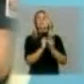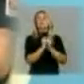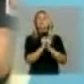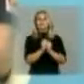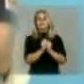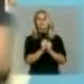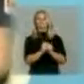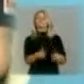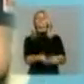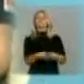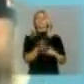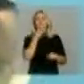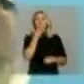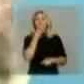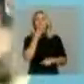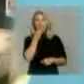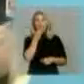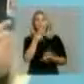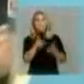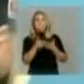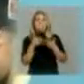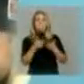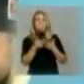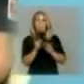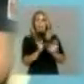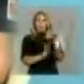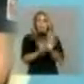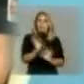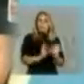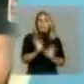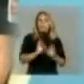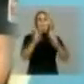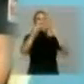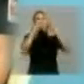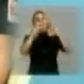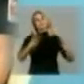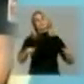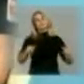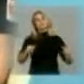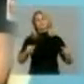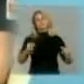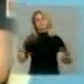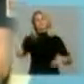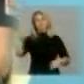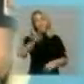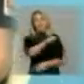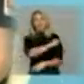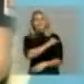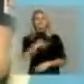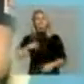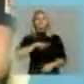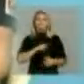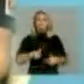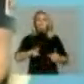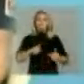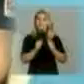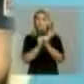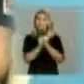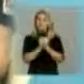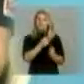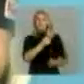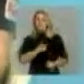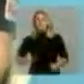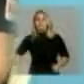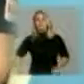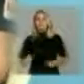no Rio de Janeiro, e que ele pedia para montar o Museu da Conceição da Costa Neves. Então, a gente vai lutar junto ao governo do Estado do